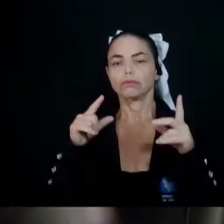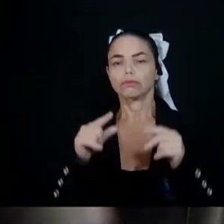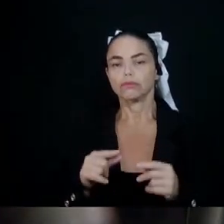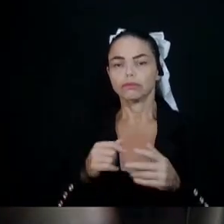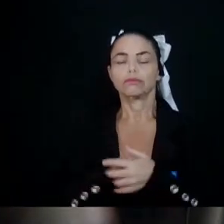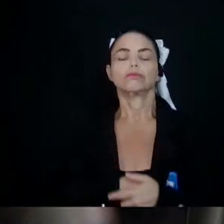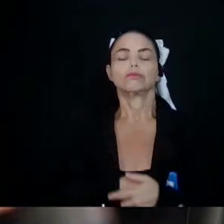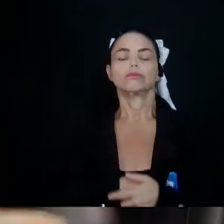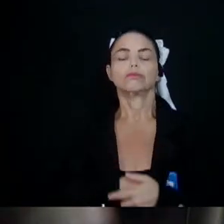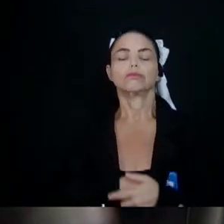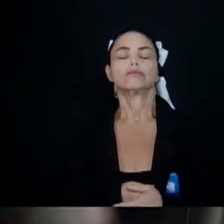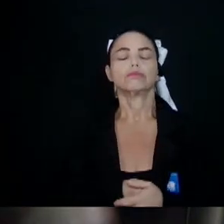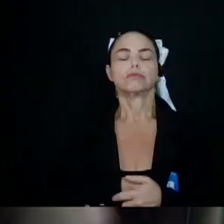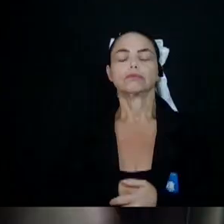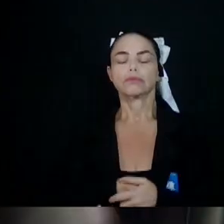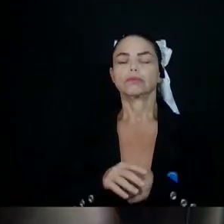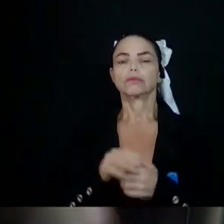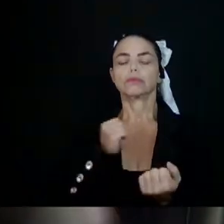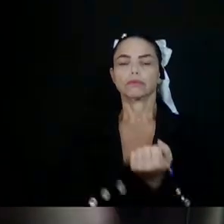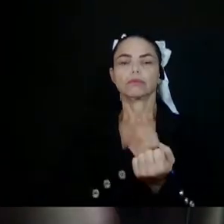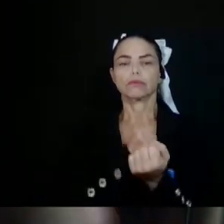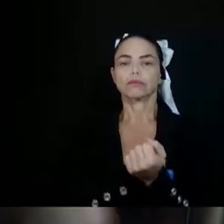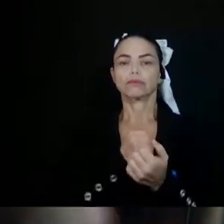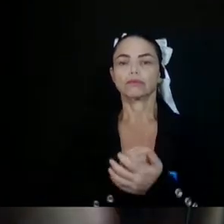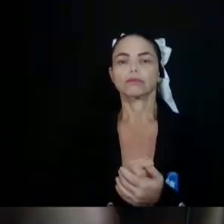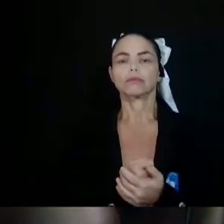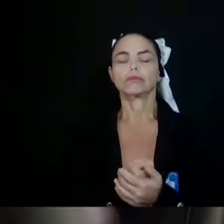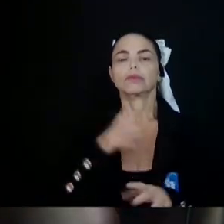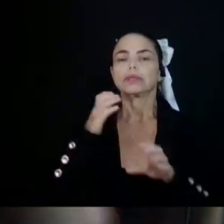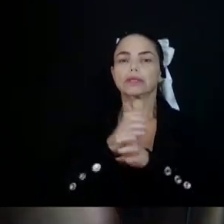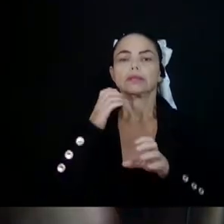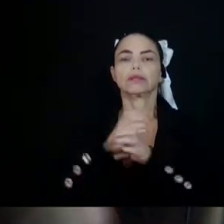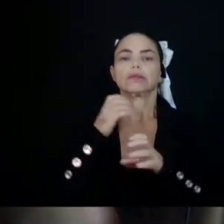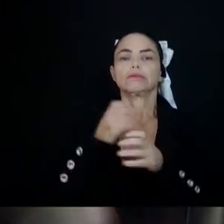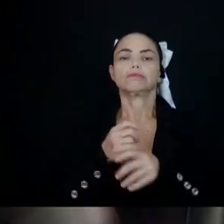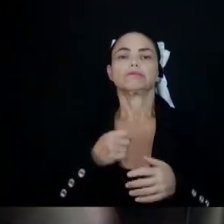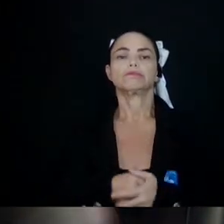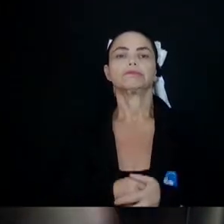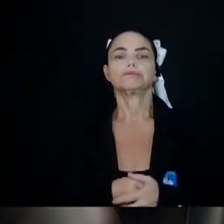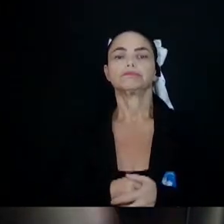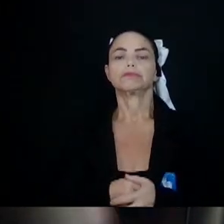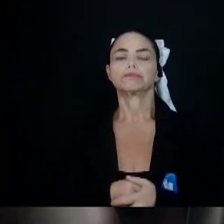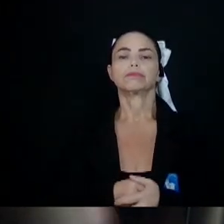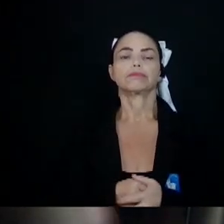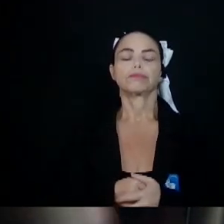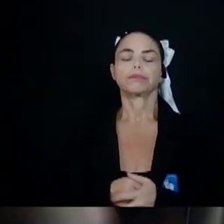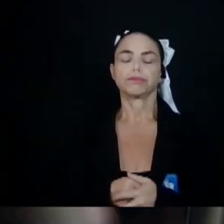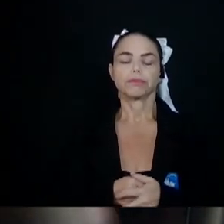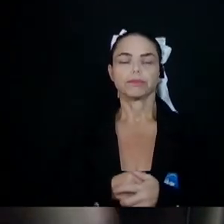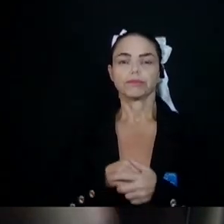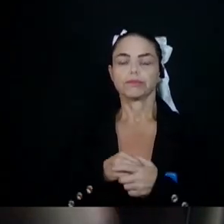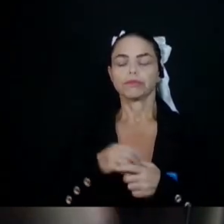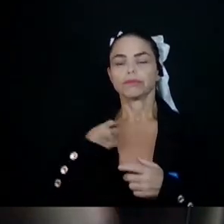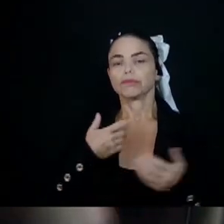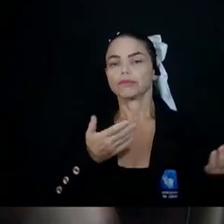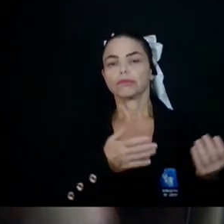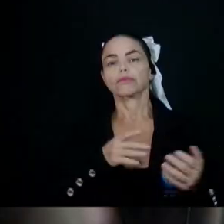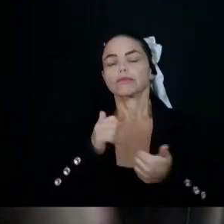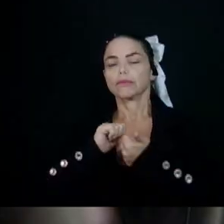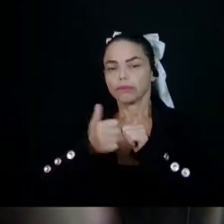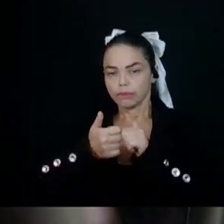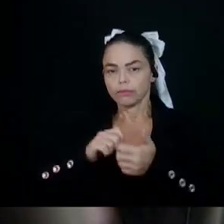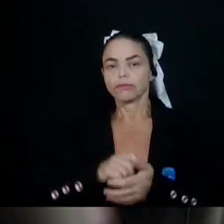como se fosse uma crise de abstinência. A criança tem uma crise existencial, uma crise emocional, né? Os jogos também